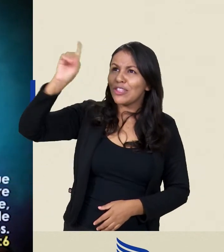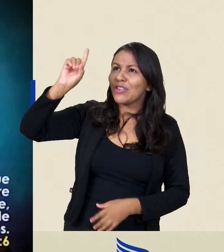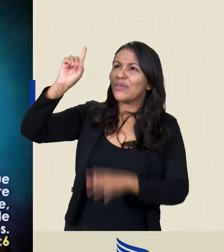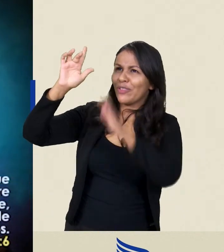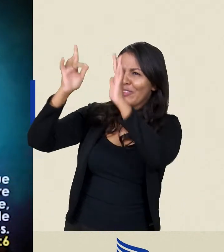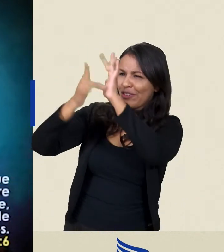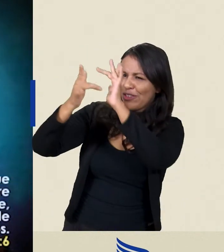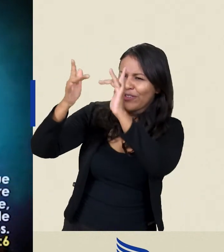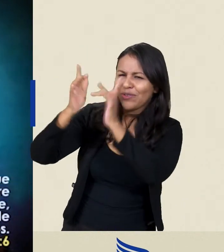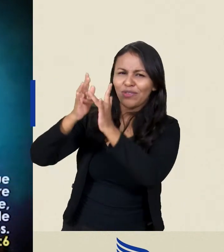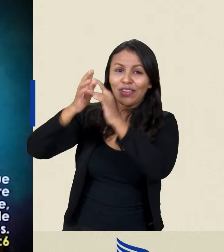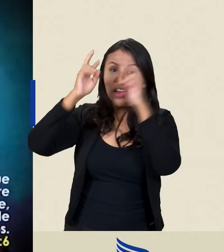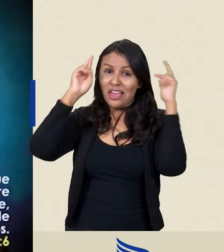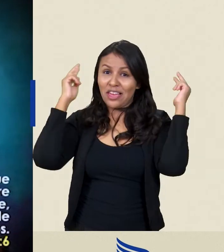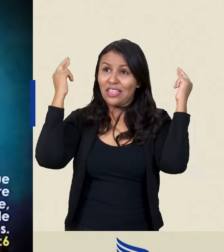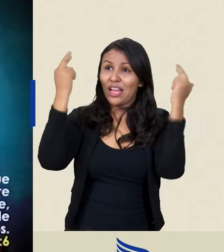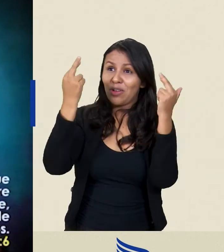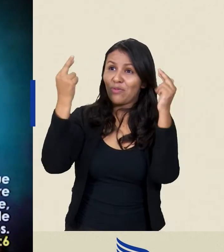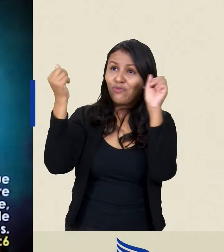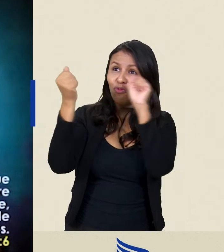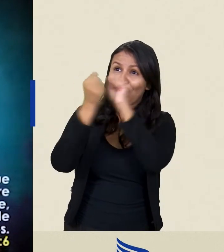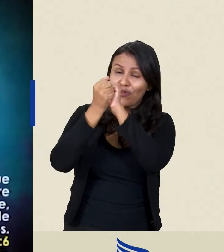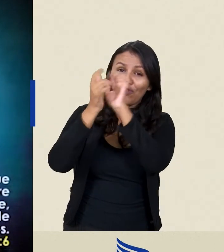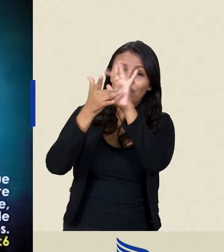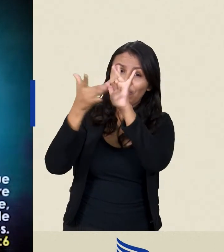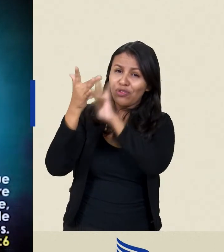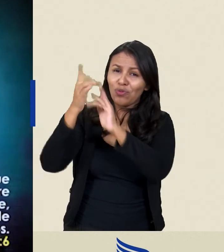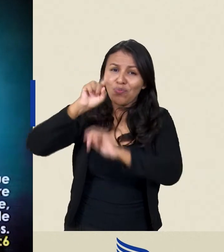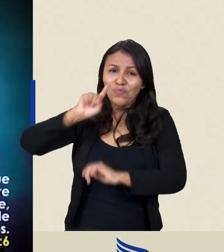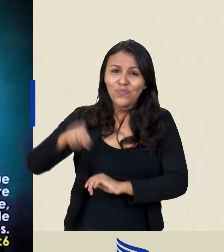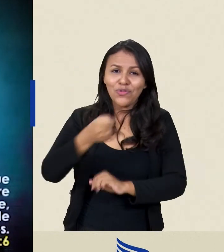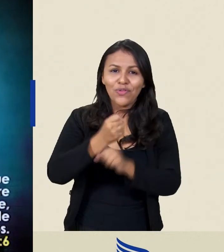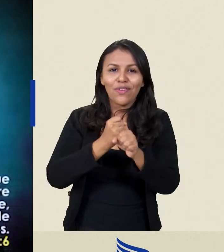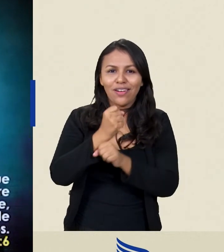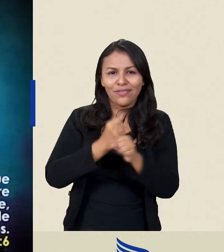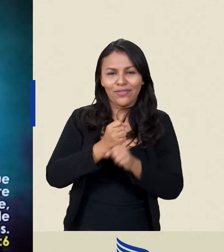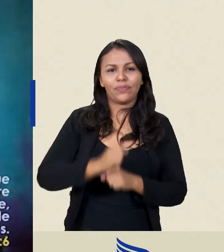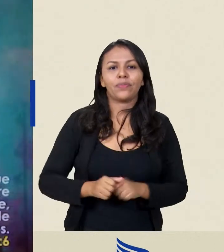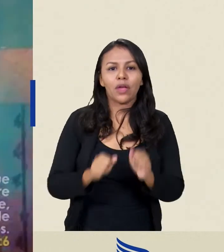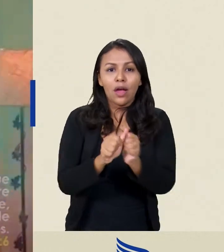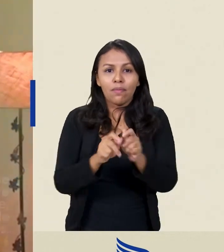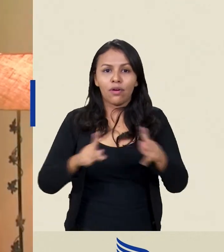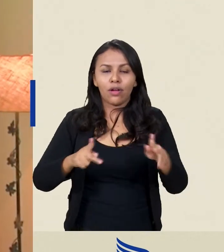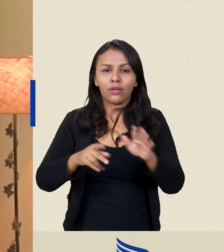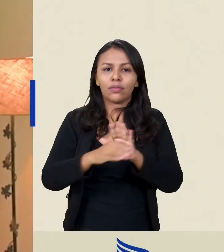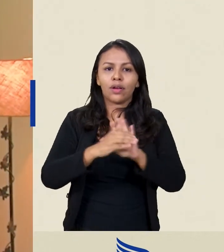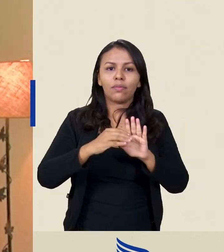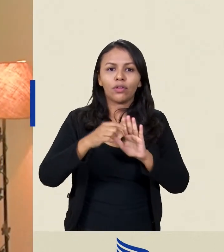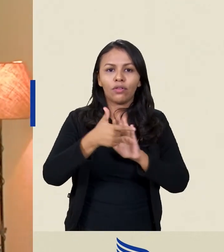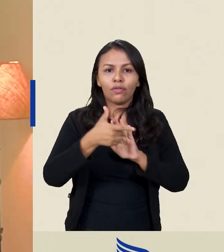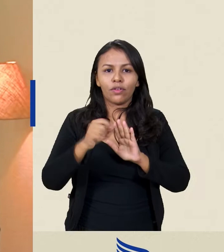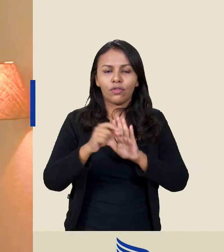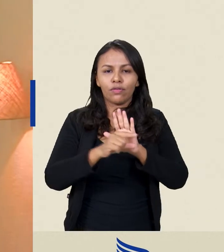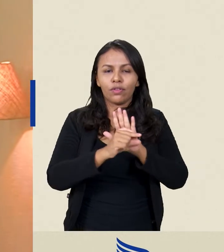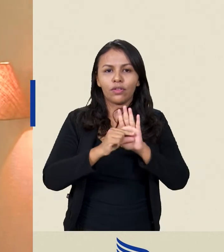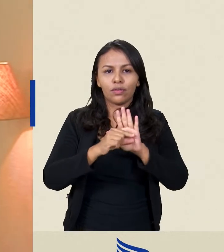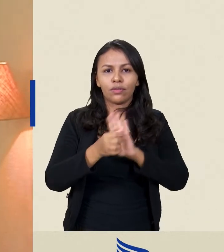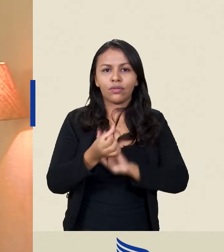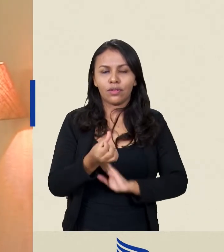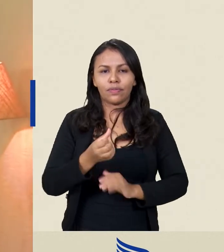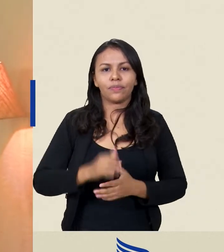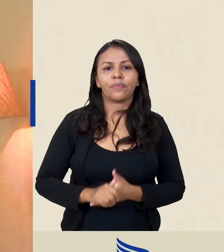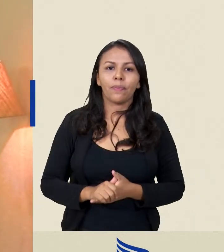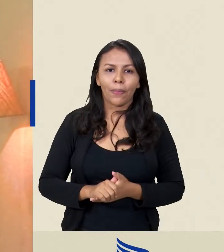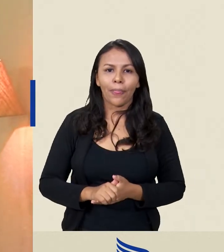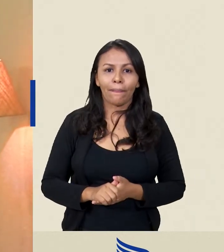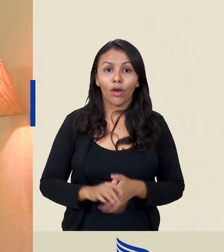Cristo, e reinarão com ele 1000 anos. Apocalipse 20, 6. Agora vamos falar sobre a